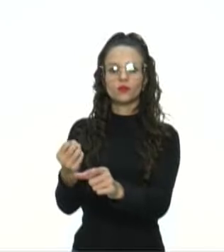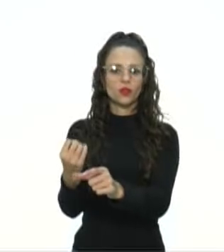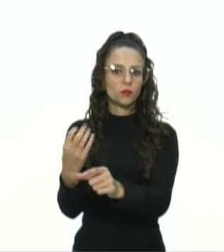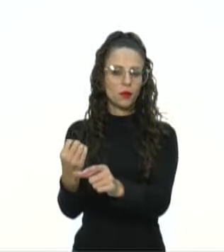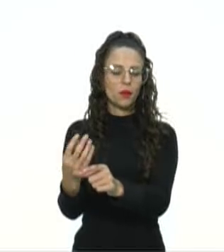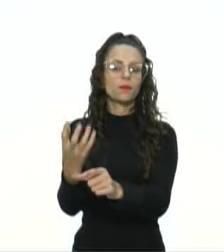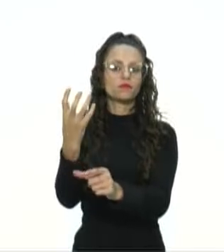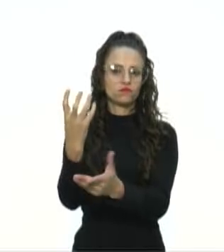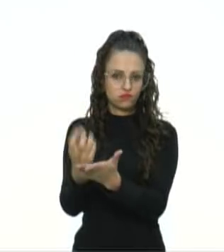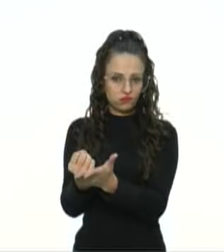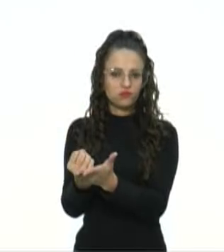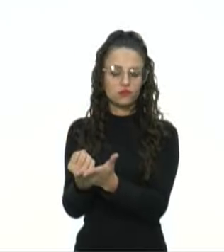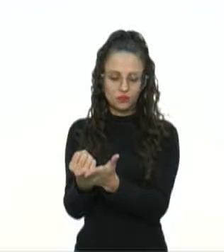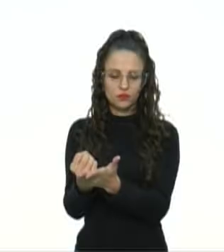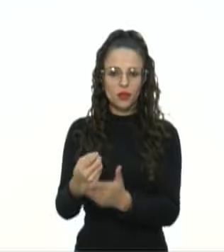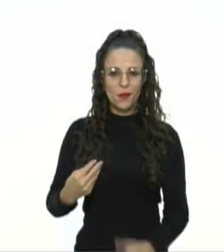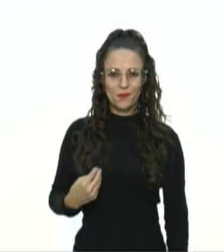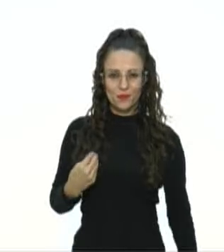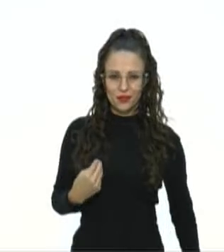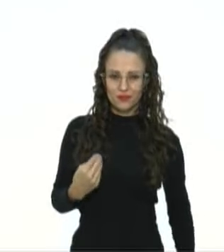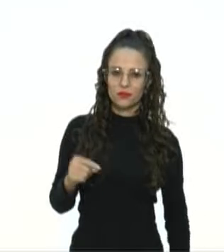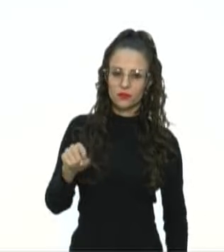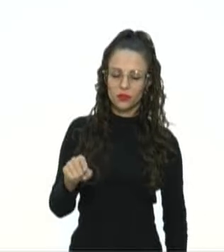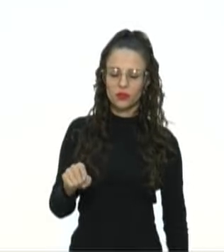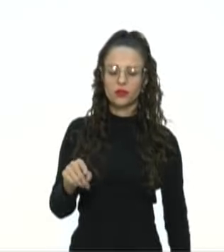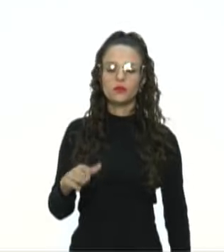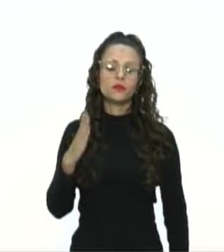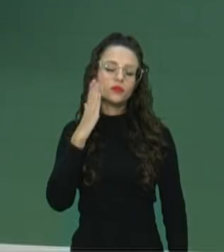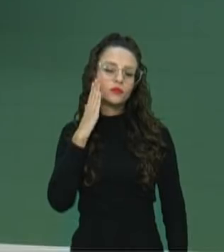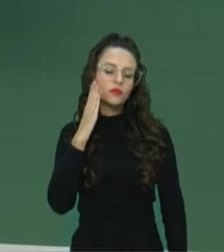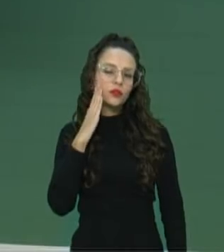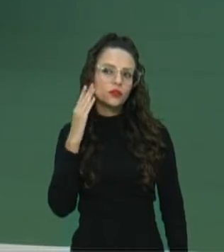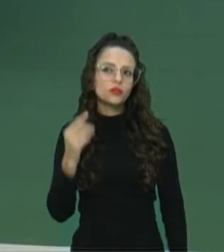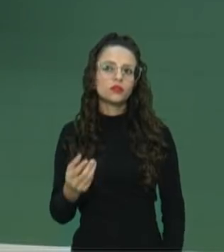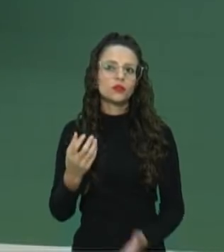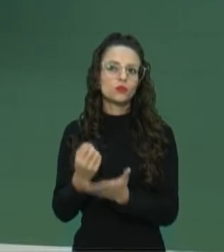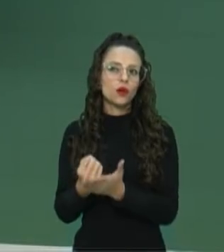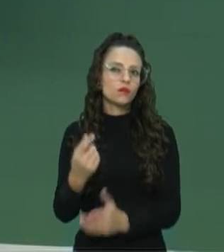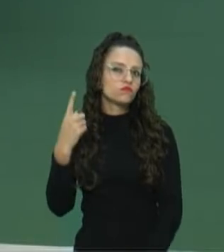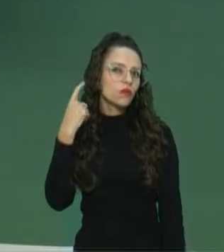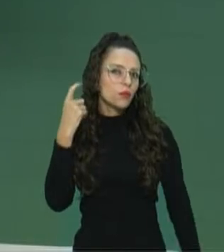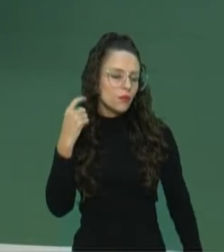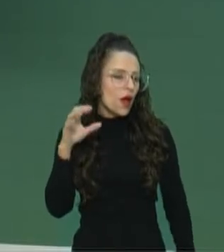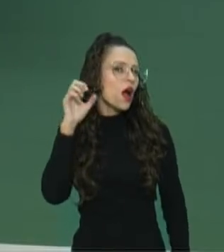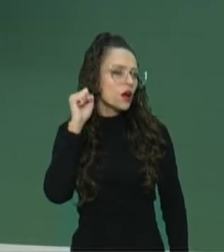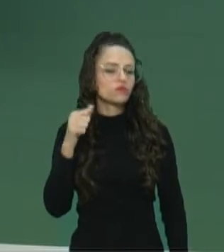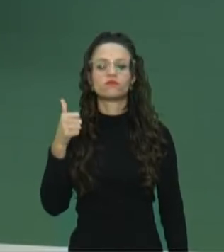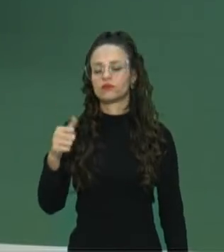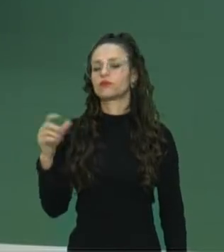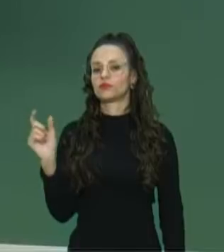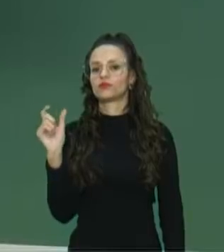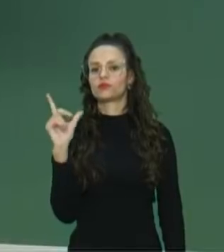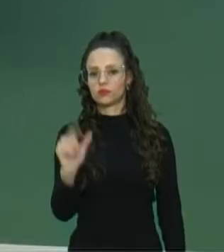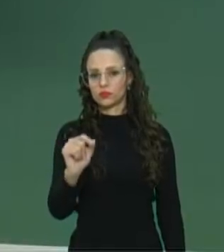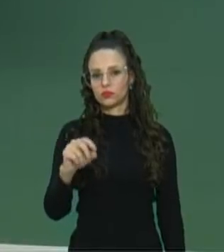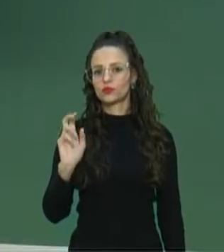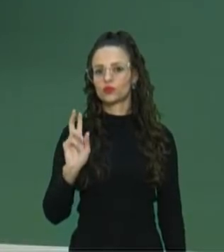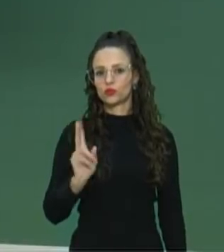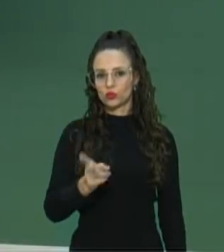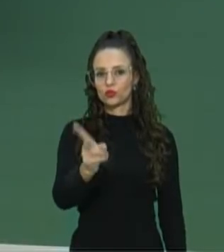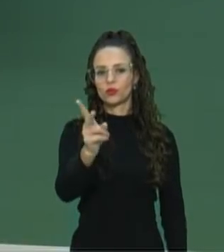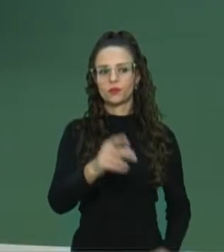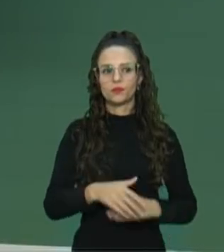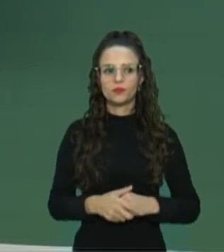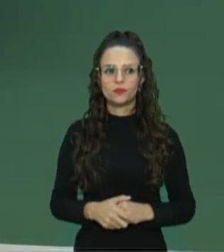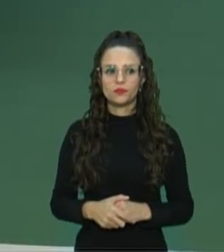sonoro e registrar a passagem, né? Então, para o atleta saber que ele passou por ali, né, emite um sinal sonoro, escutou esse sonoro, ele pode continuar o